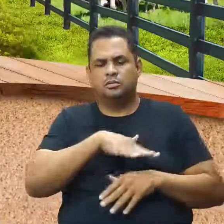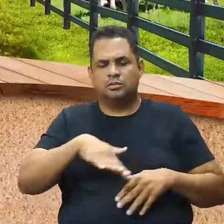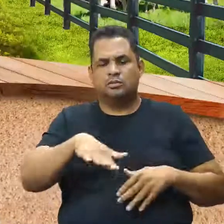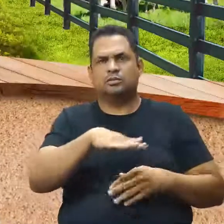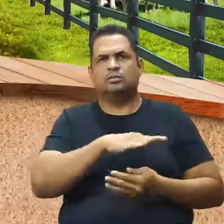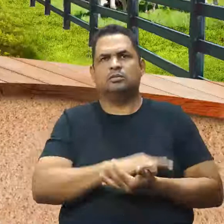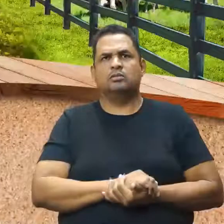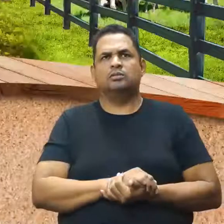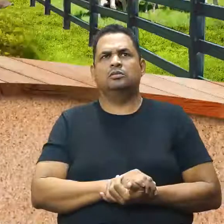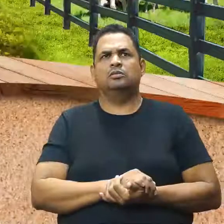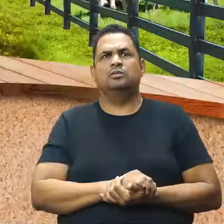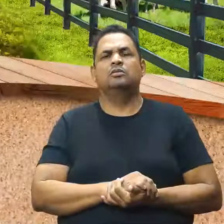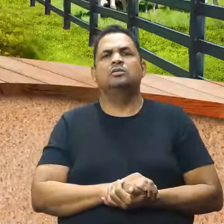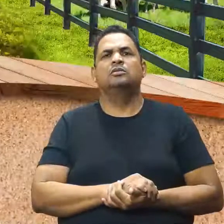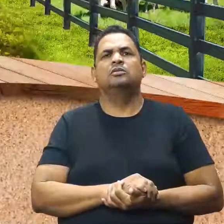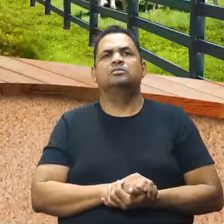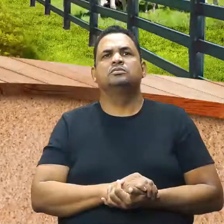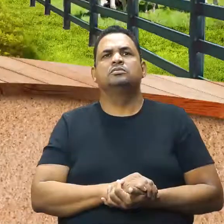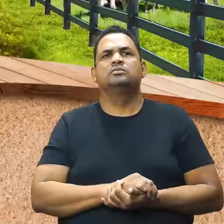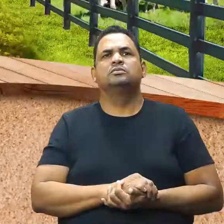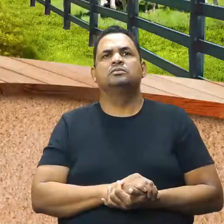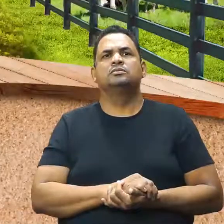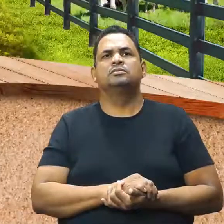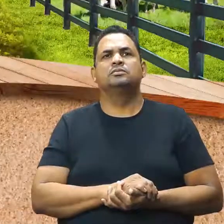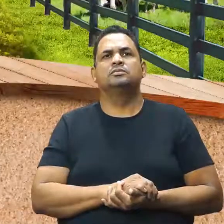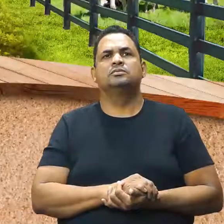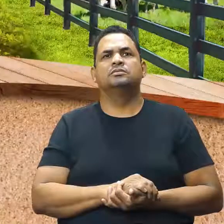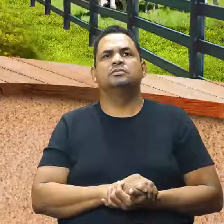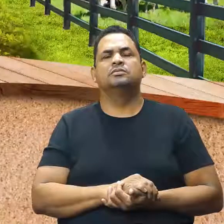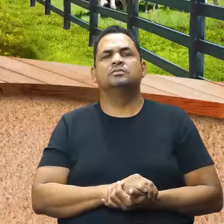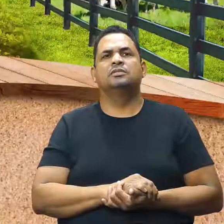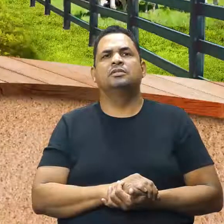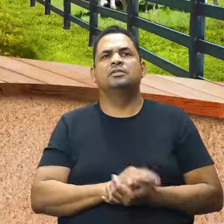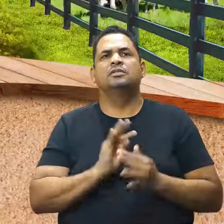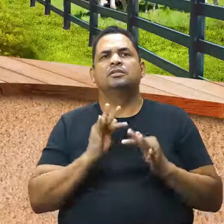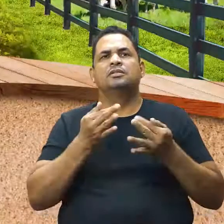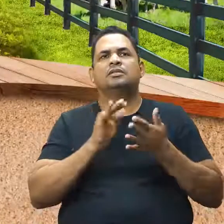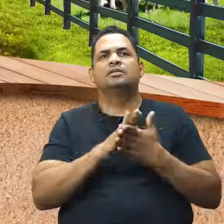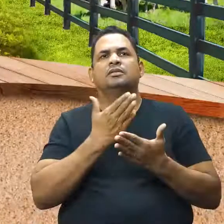bom? Eita, Jefferson, em segundos vamos para a nossa última